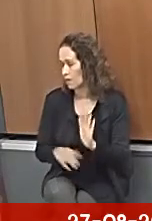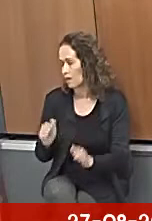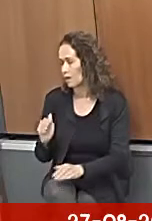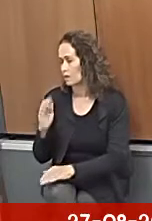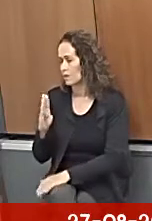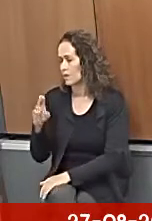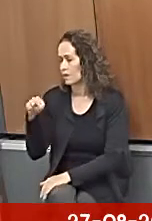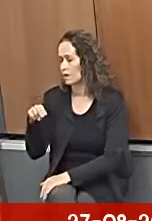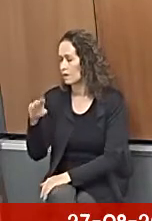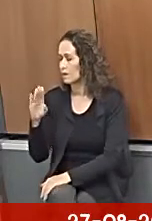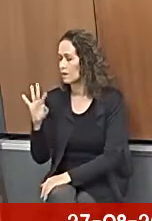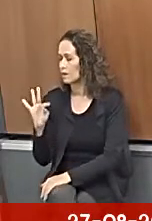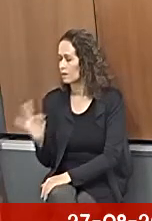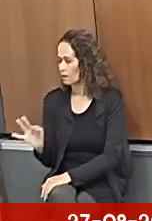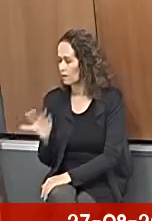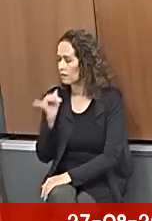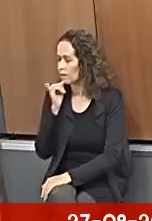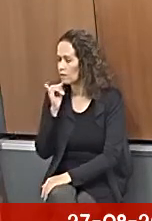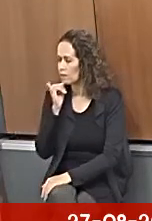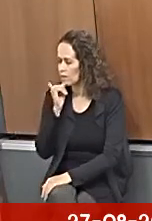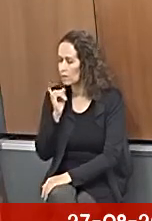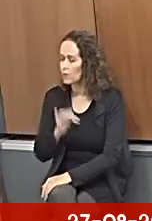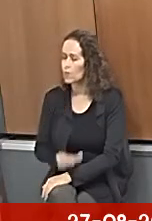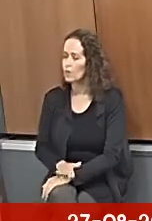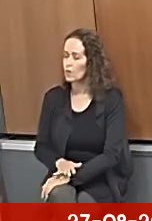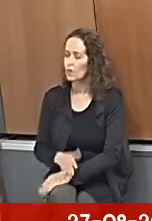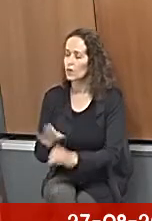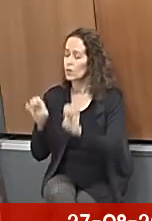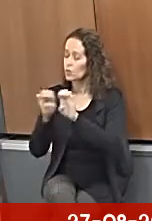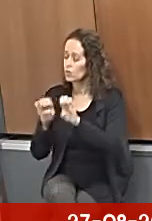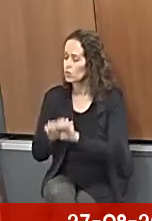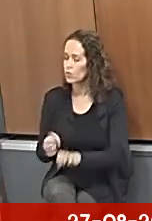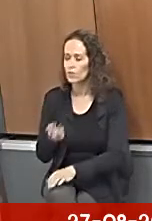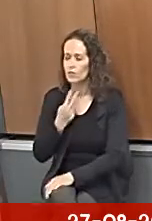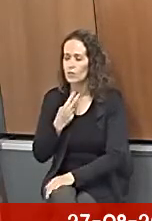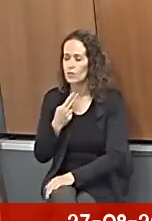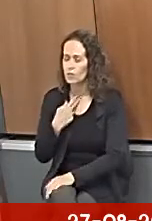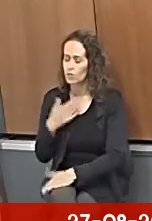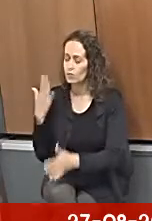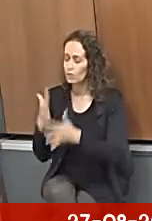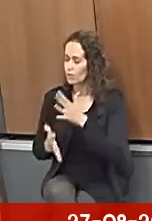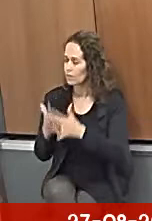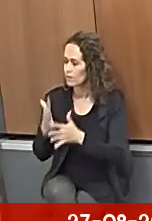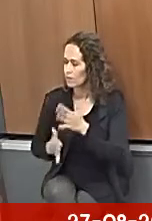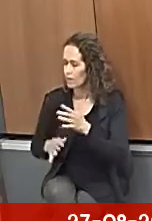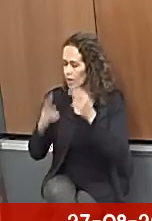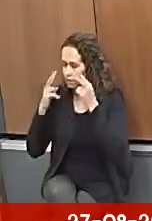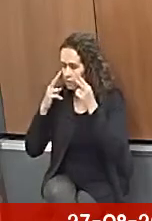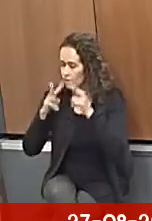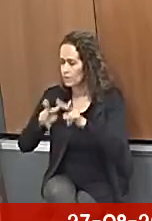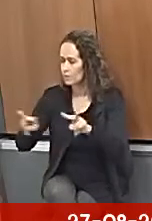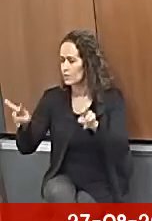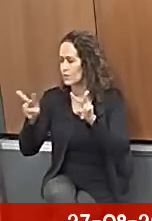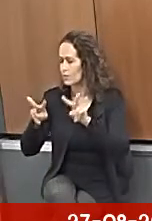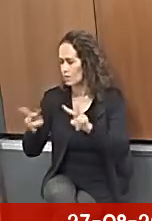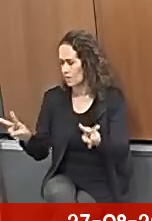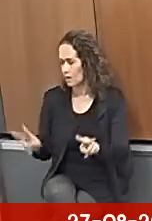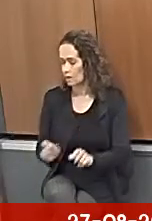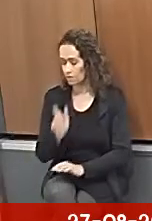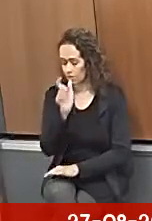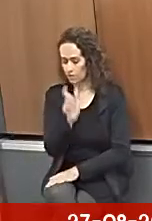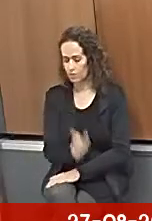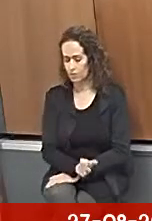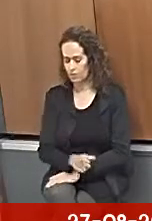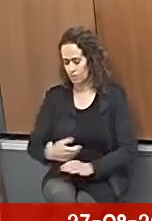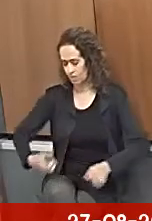estrutura deve bloquear um ângulo visual de 30 graus a partir da linha de visão da pessoa em cadeira de rodas